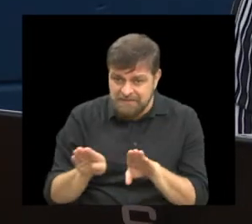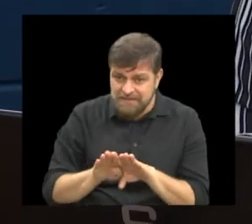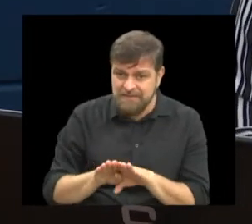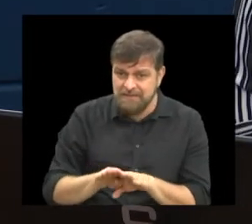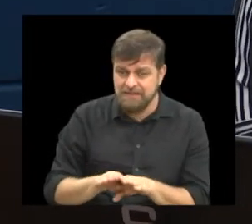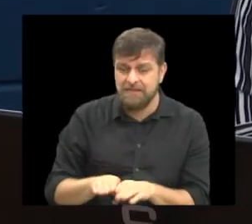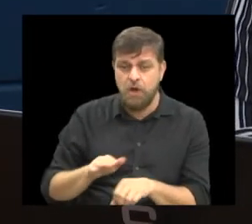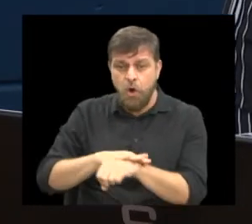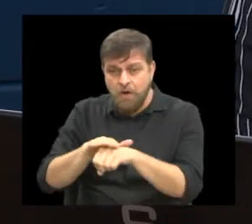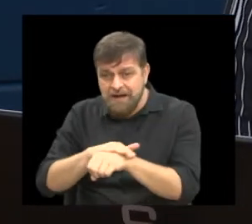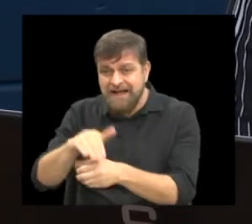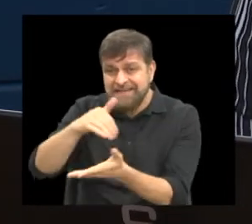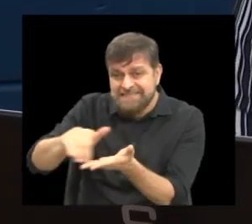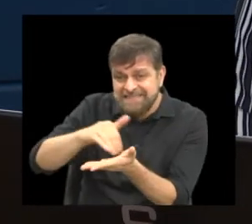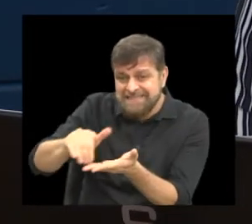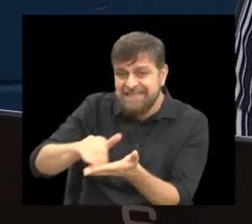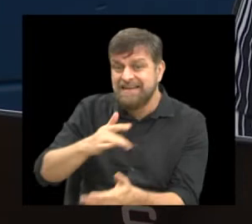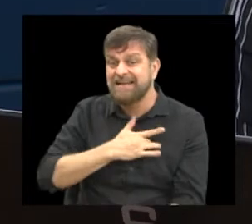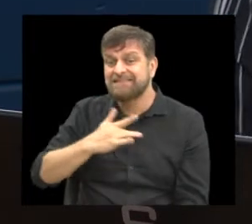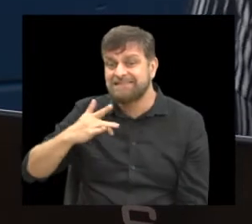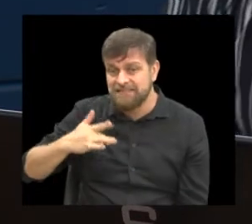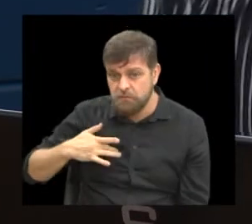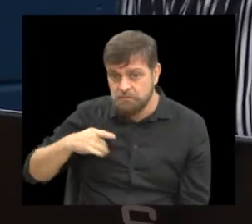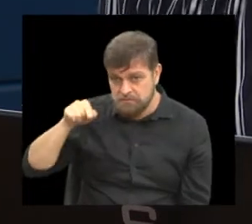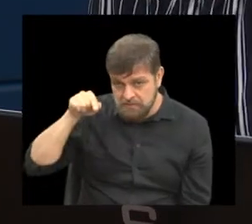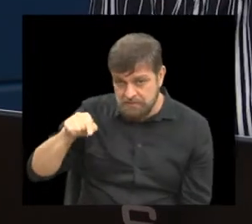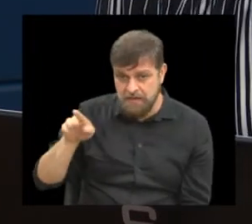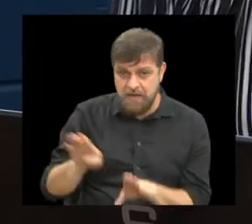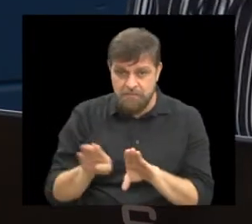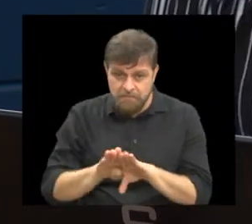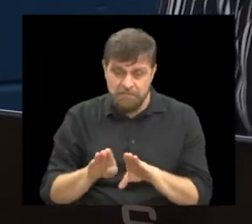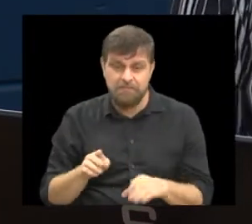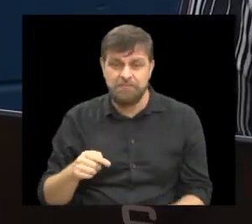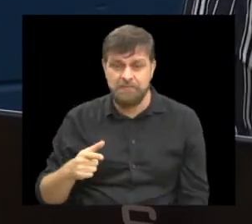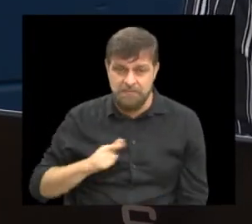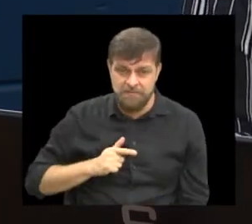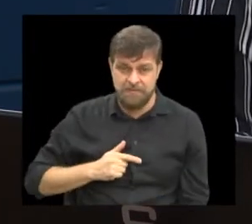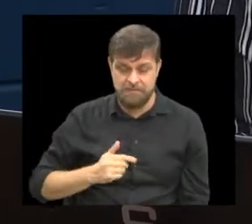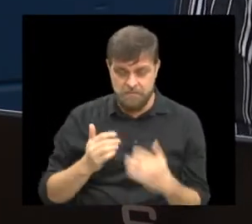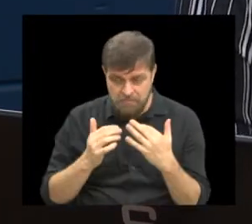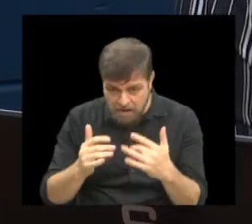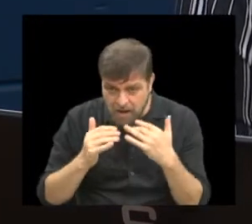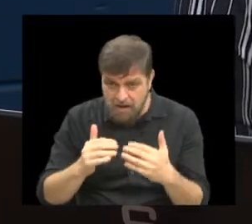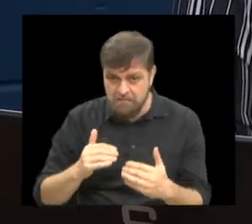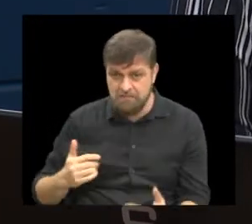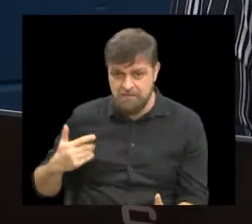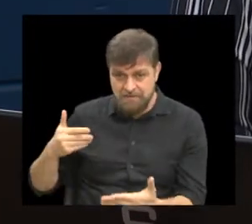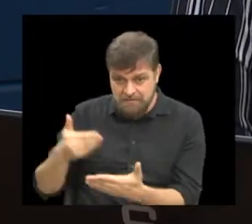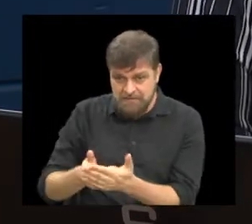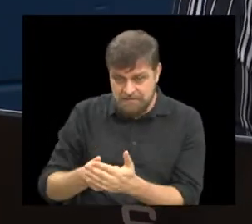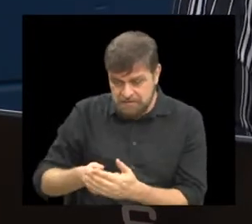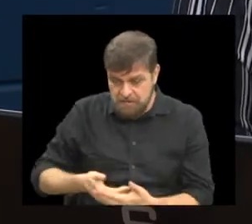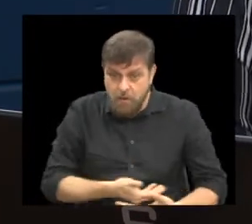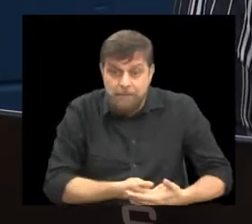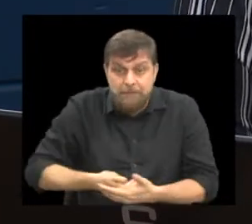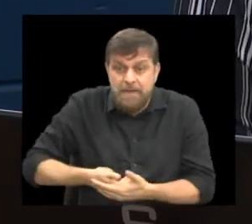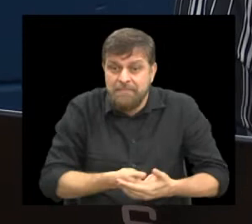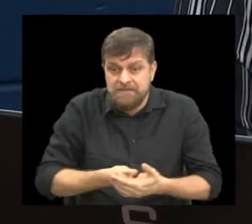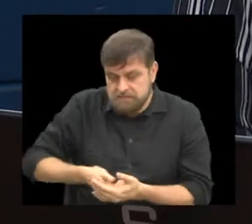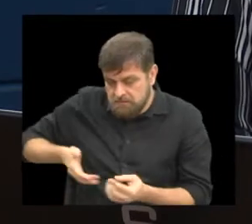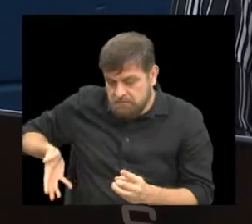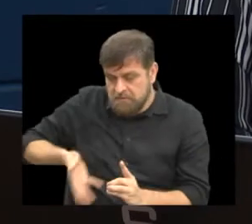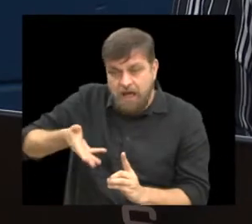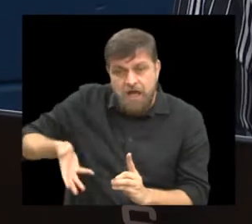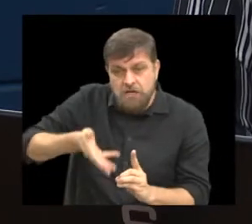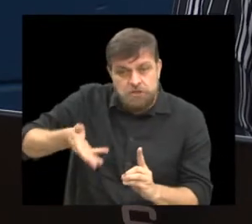à Secretaria de Saúde. Por quê? As crianças que já têm o diagnóstico de autismo, elas precisam da estimulação precoce. Não dá para